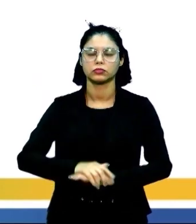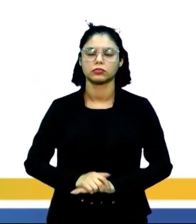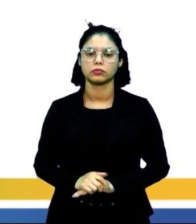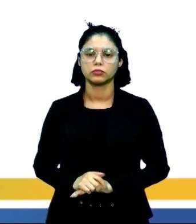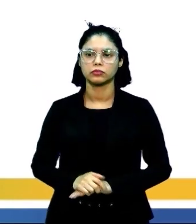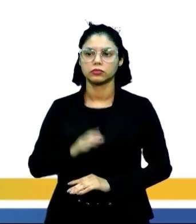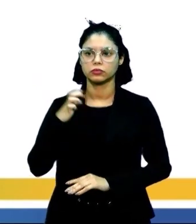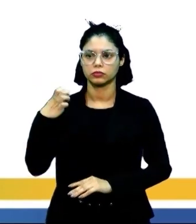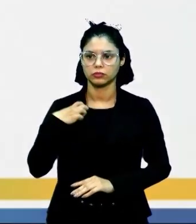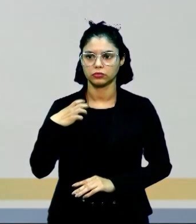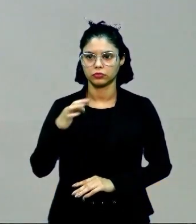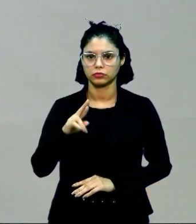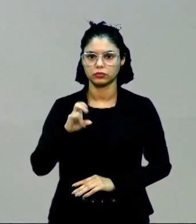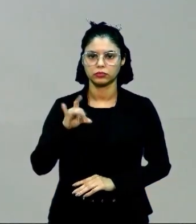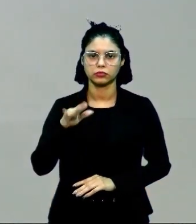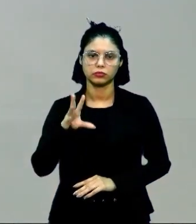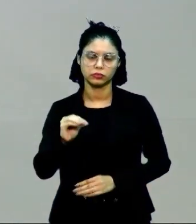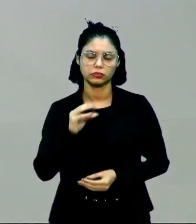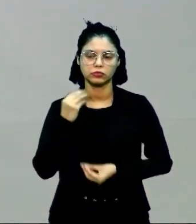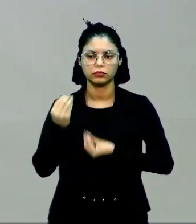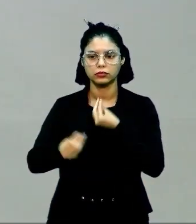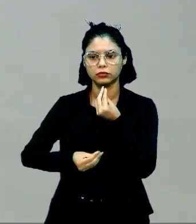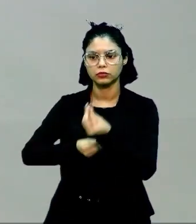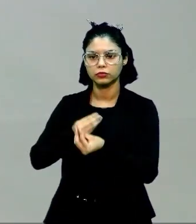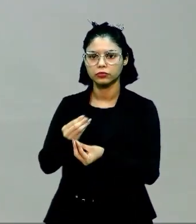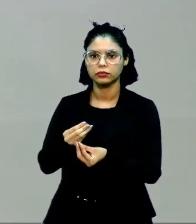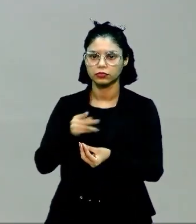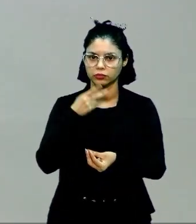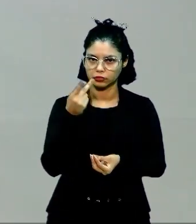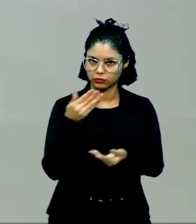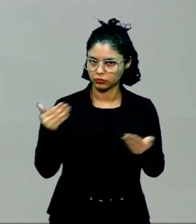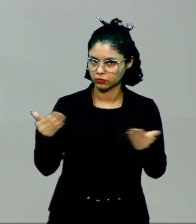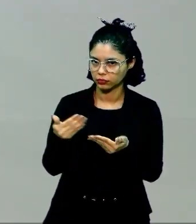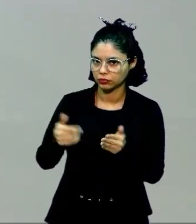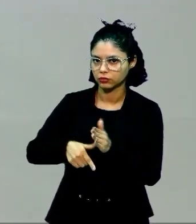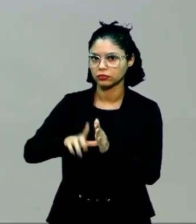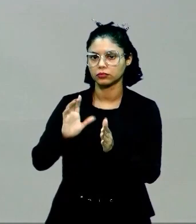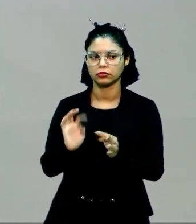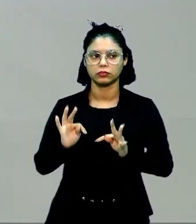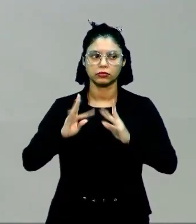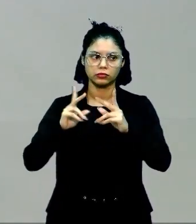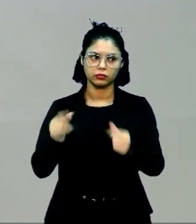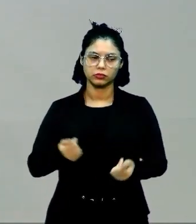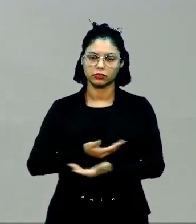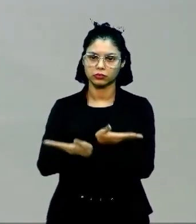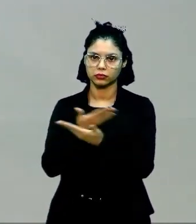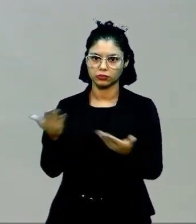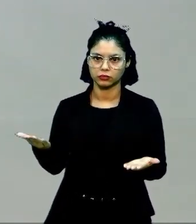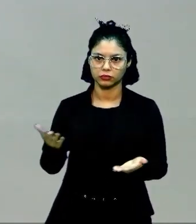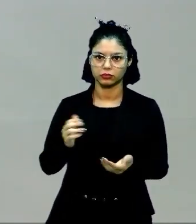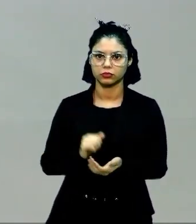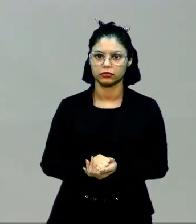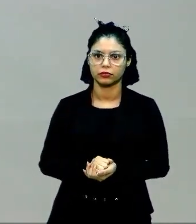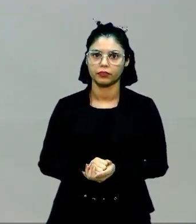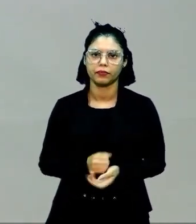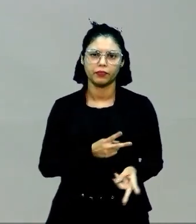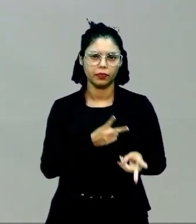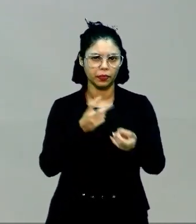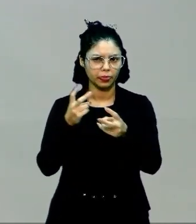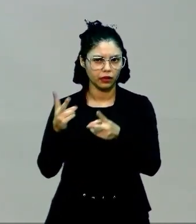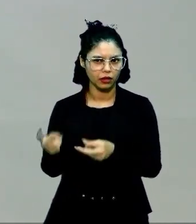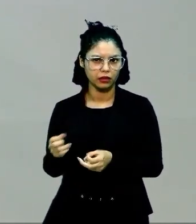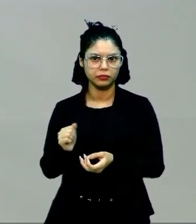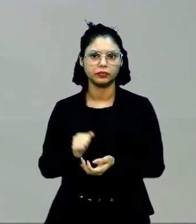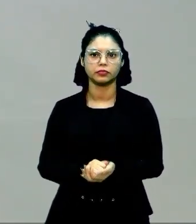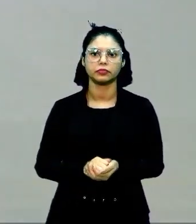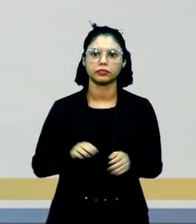de etnocentrismo, conforme eu defini agora há pouco a todos vocês. Né? Então, percebam